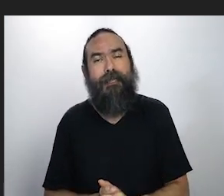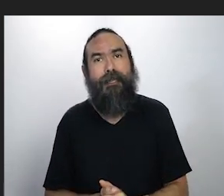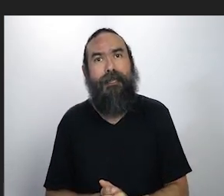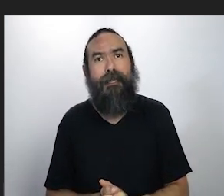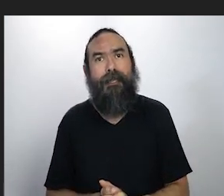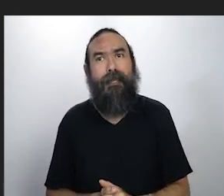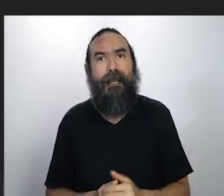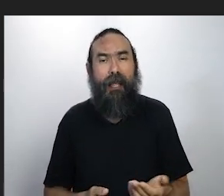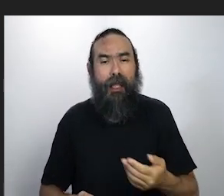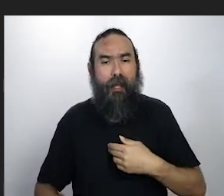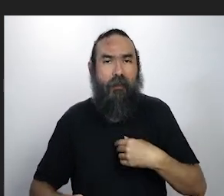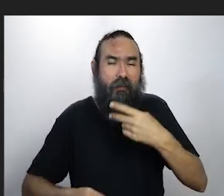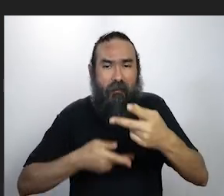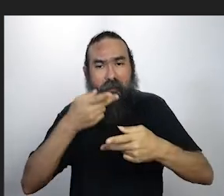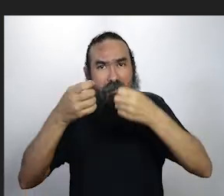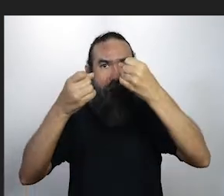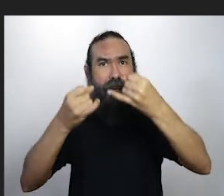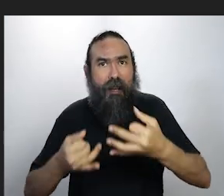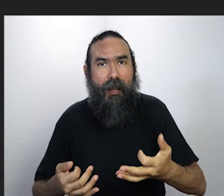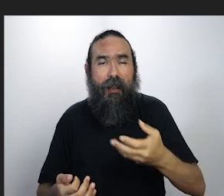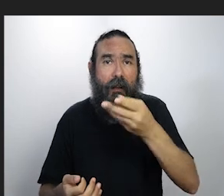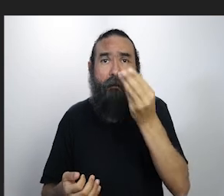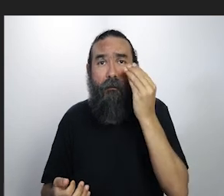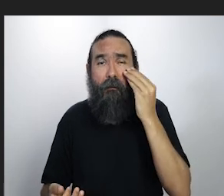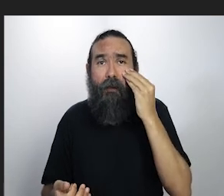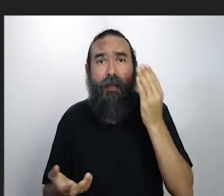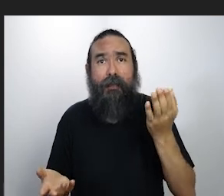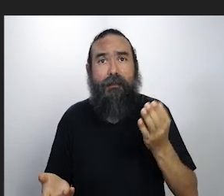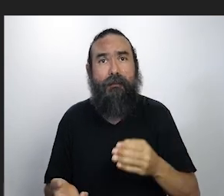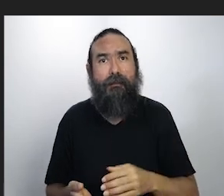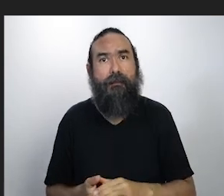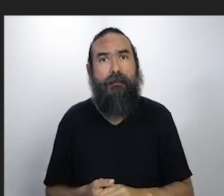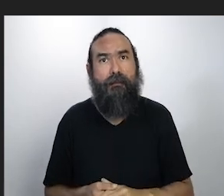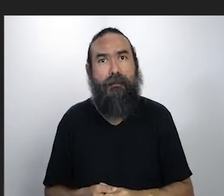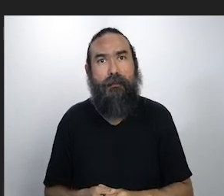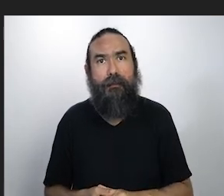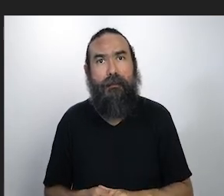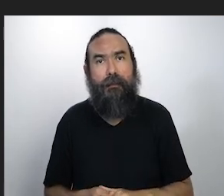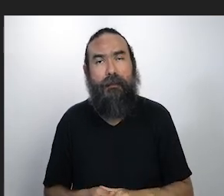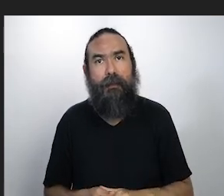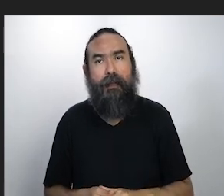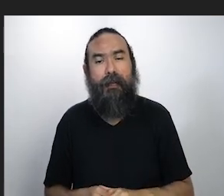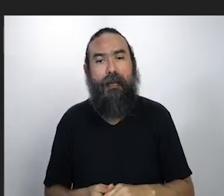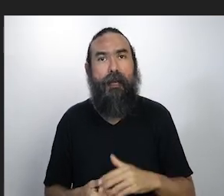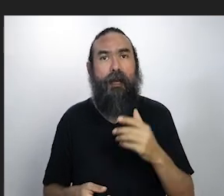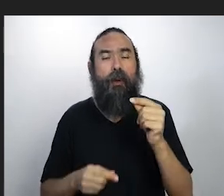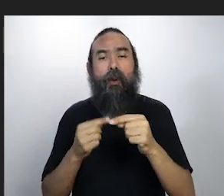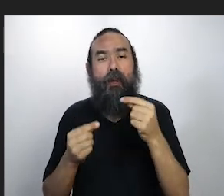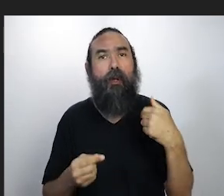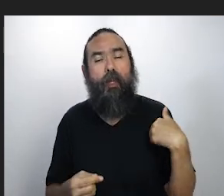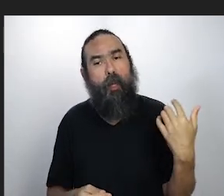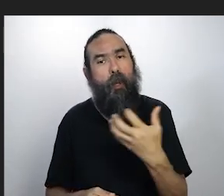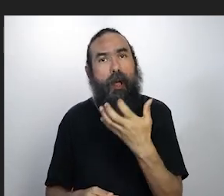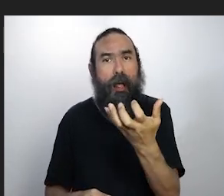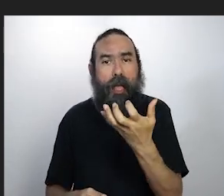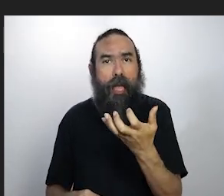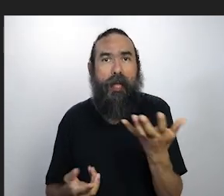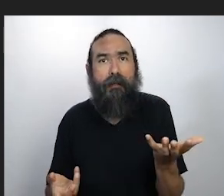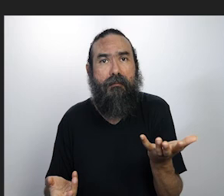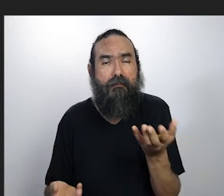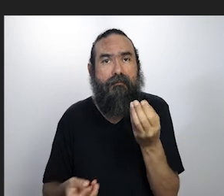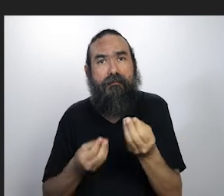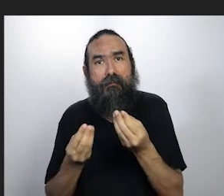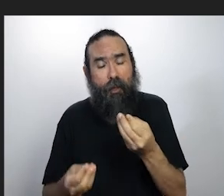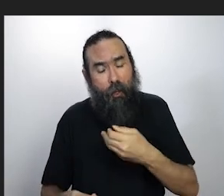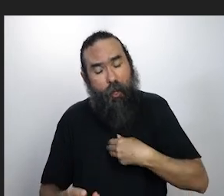der para se acertar aqui, eu te escutar, entender o que, né, a gente quer, aí a